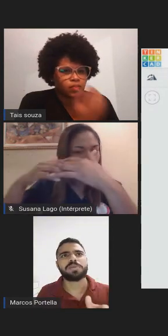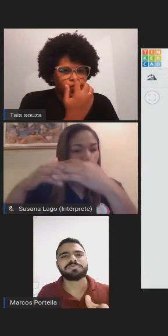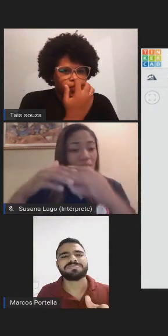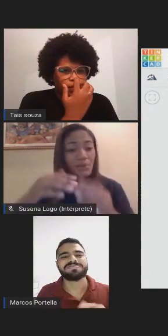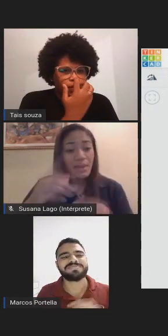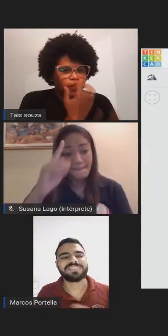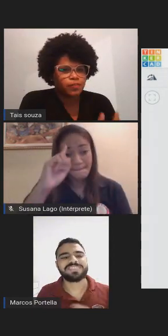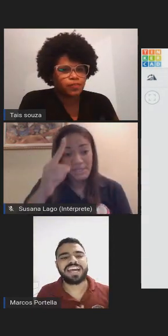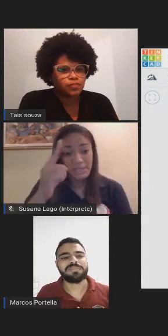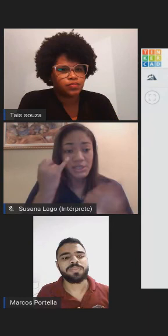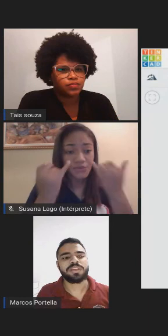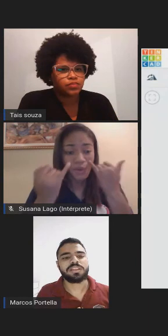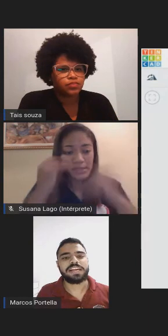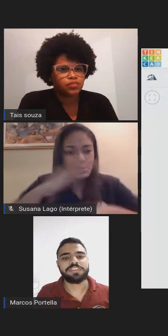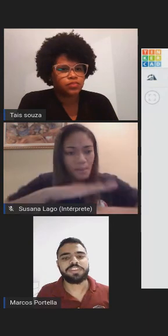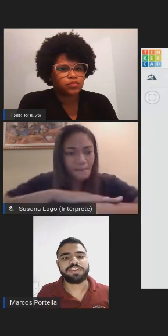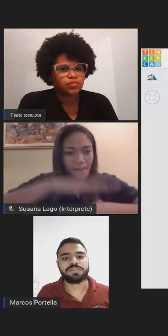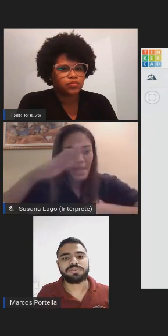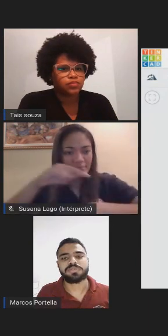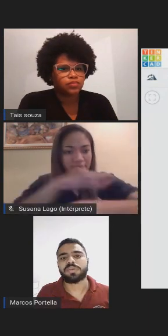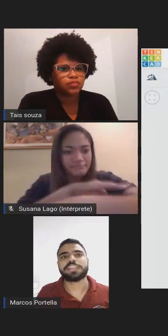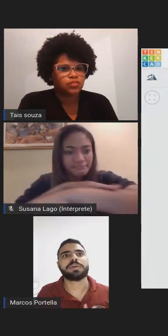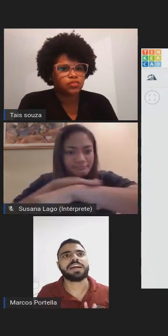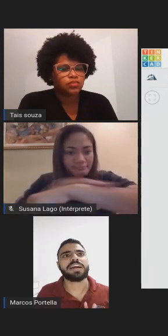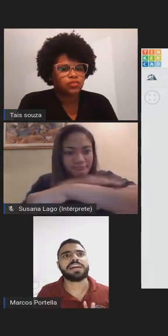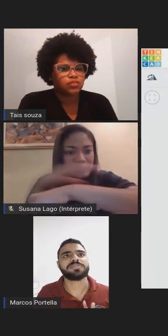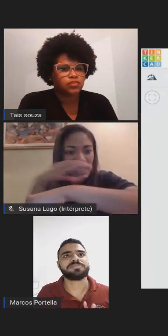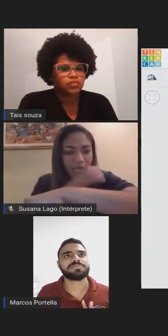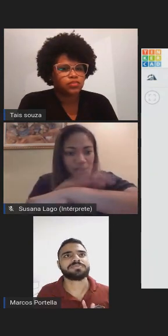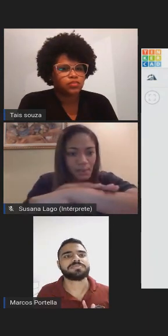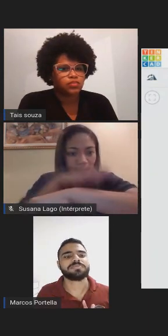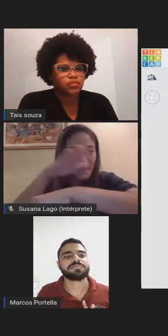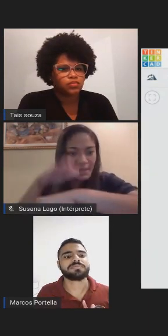Tire a mão. Tá? Tá frio? O LED está apagado.